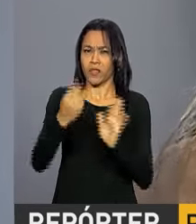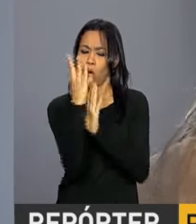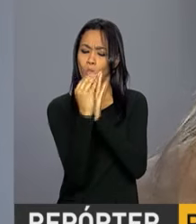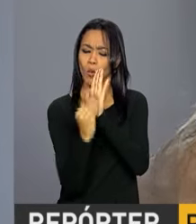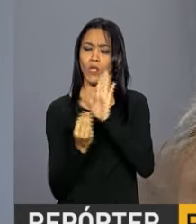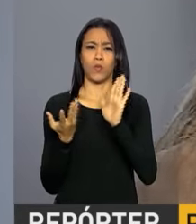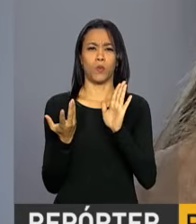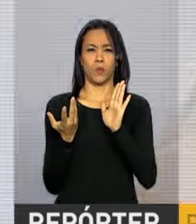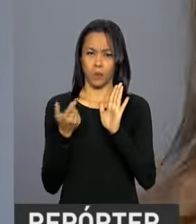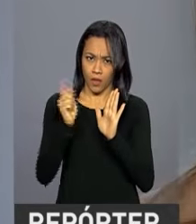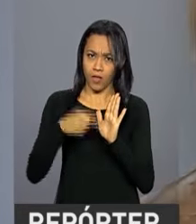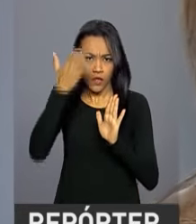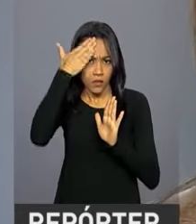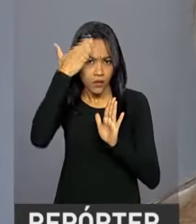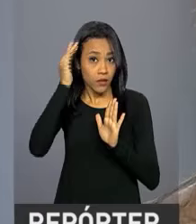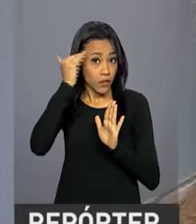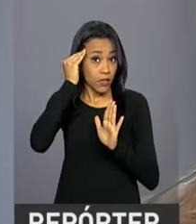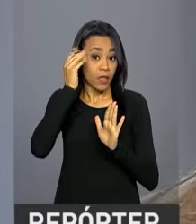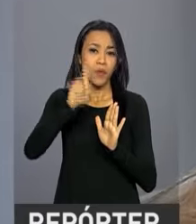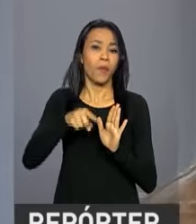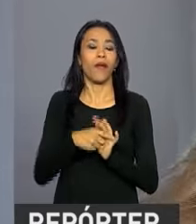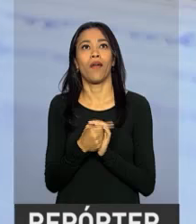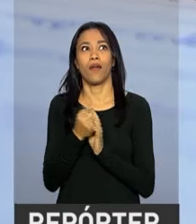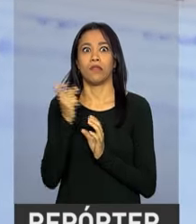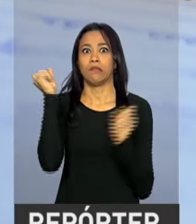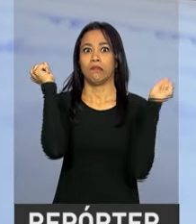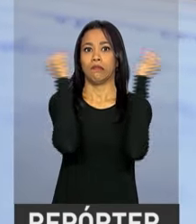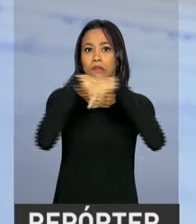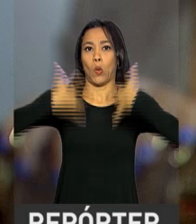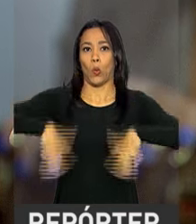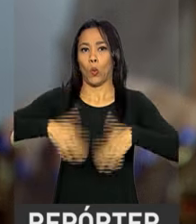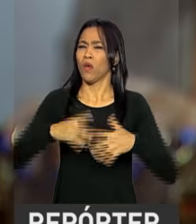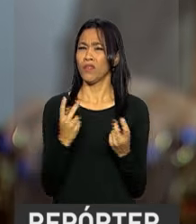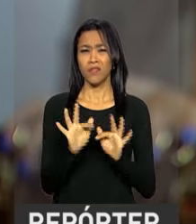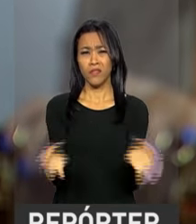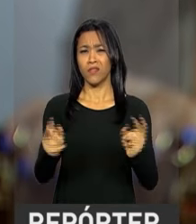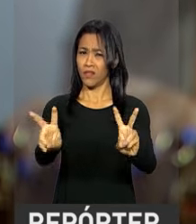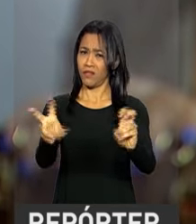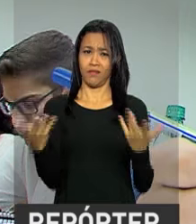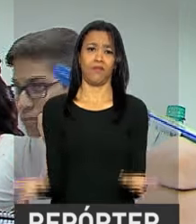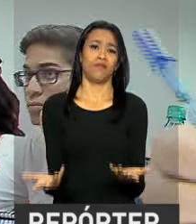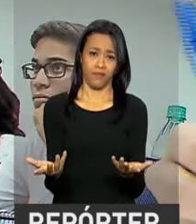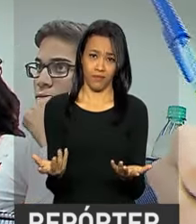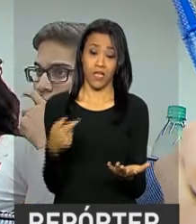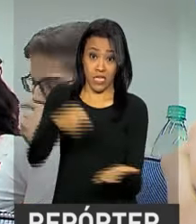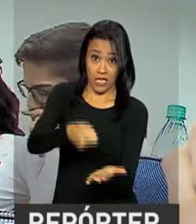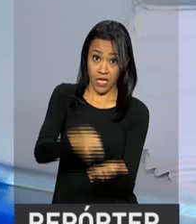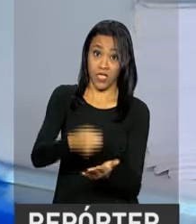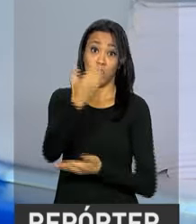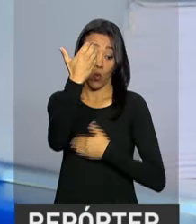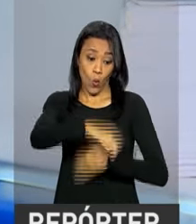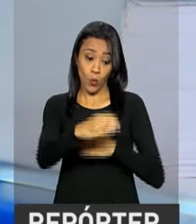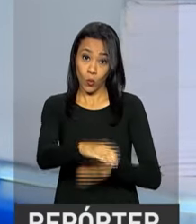mais do que de estrutura é de conteúdo não é um besto de sete cabeças os temas são simples as exigências de concursos públicos são bem